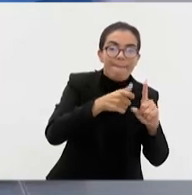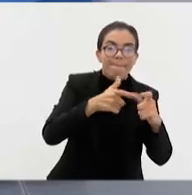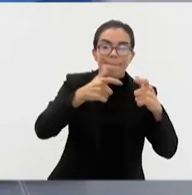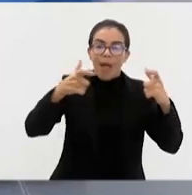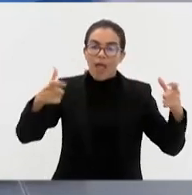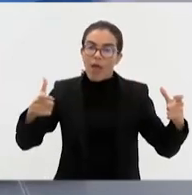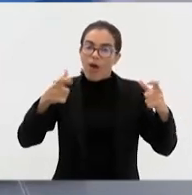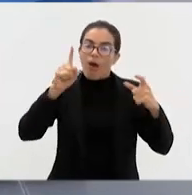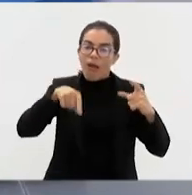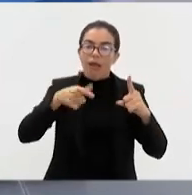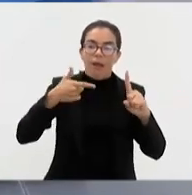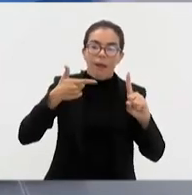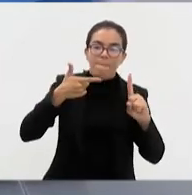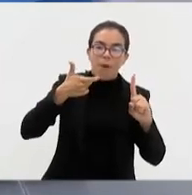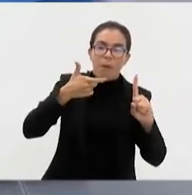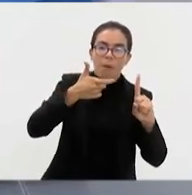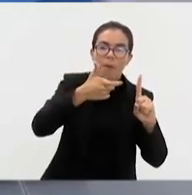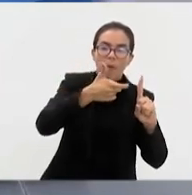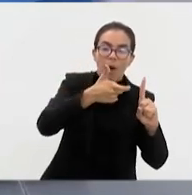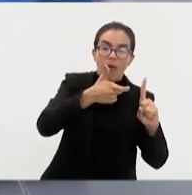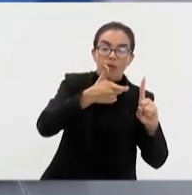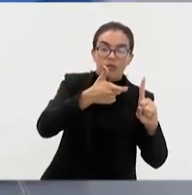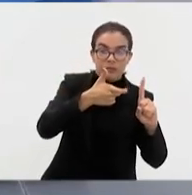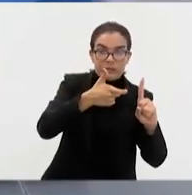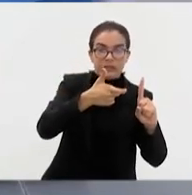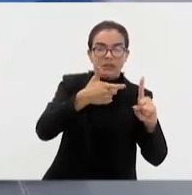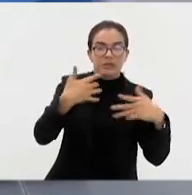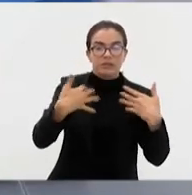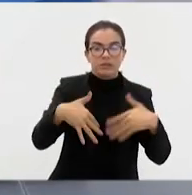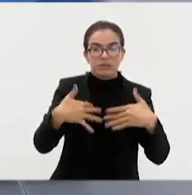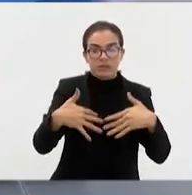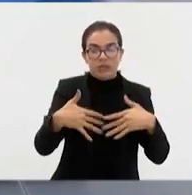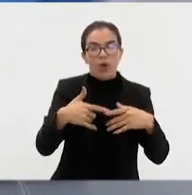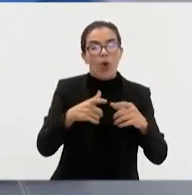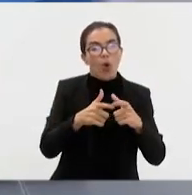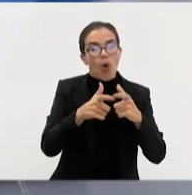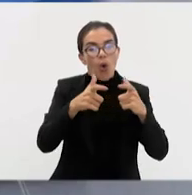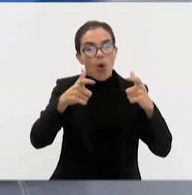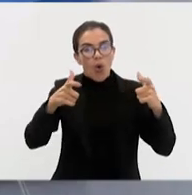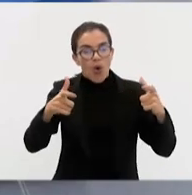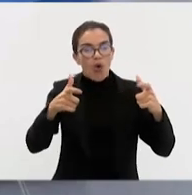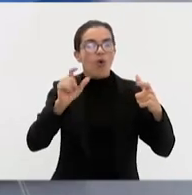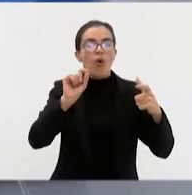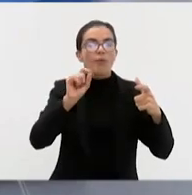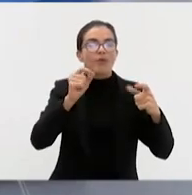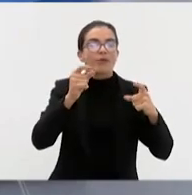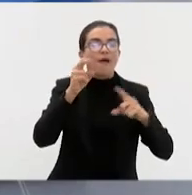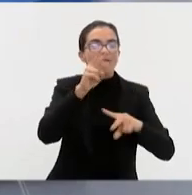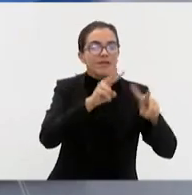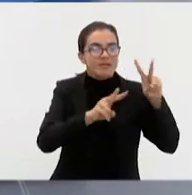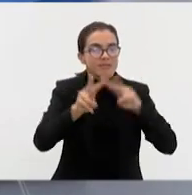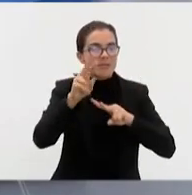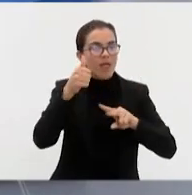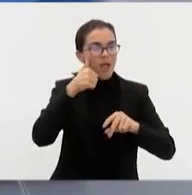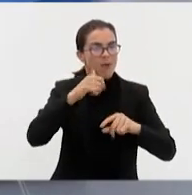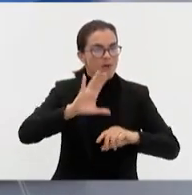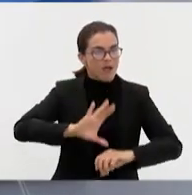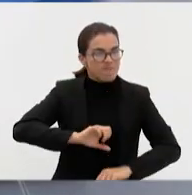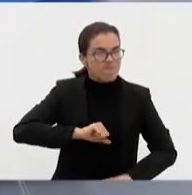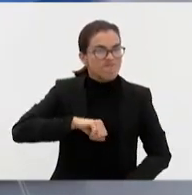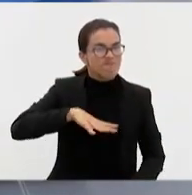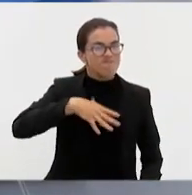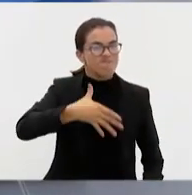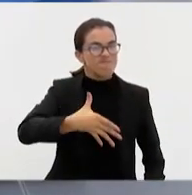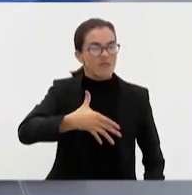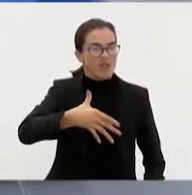acontece com arma de fogo. Então, ainda que a gente pondere que houve um aumento da visibilidade, que as mulheres estão mais fortalecidas,